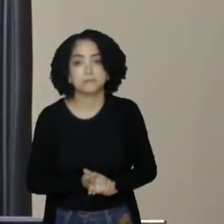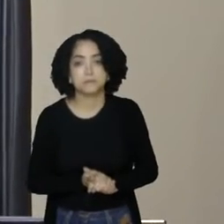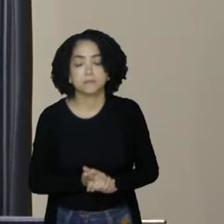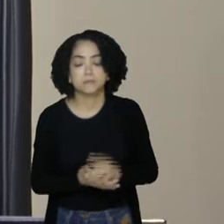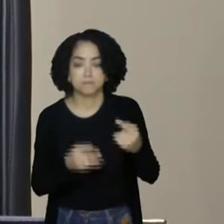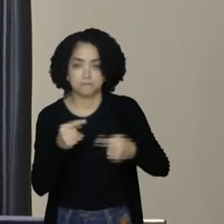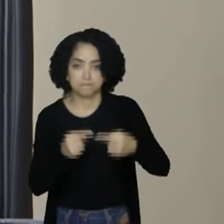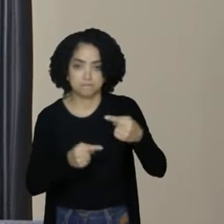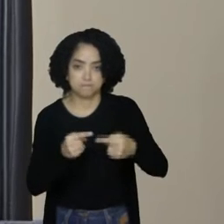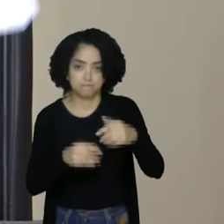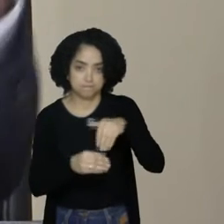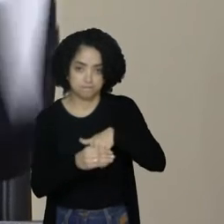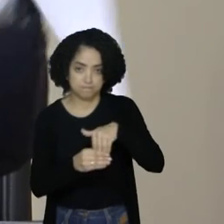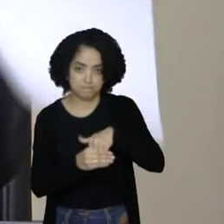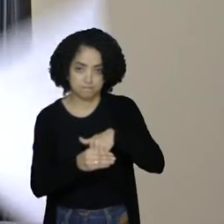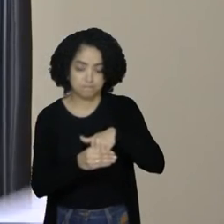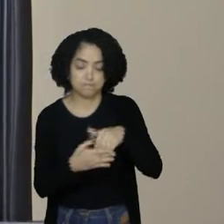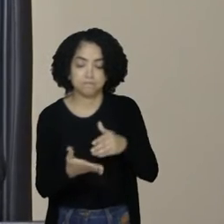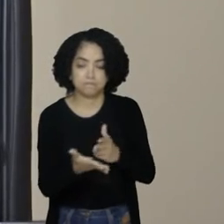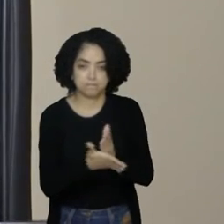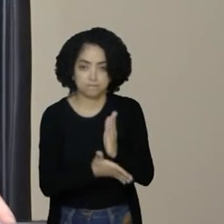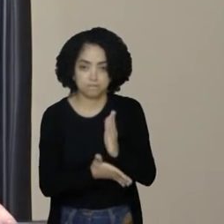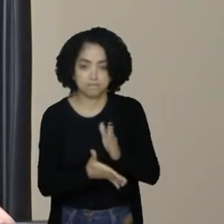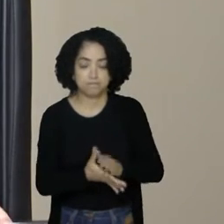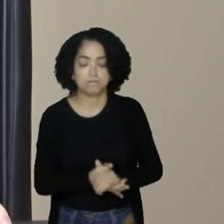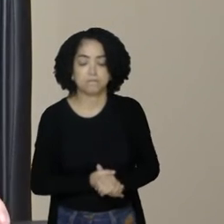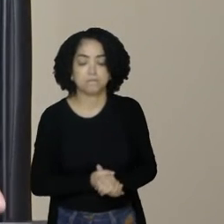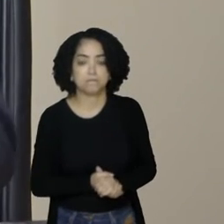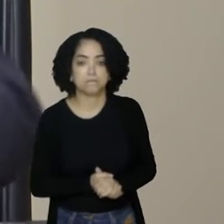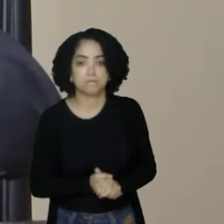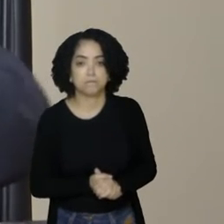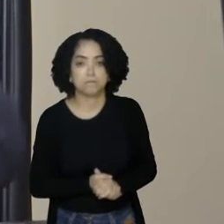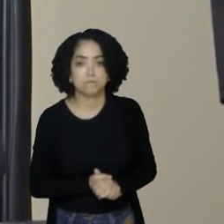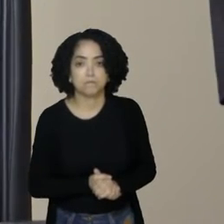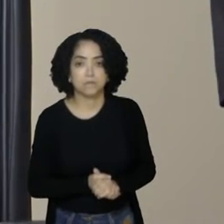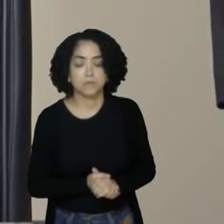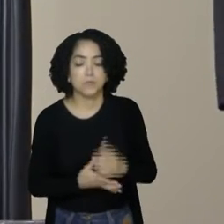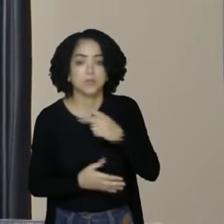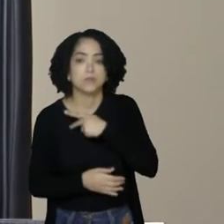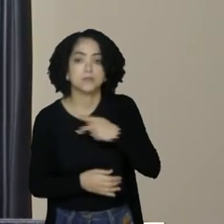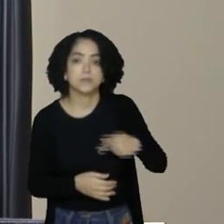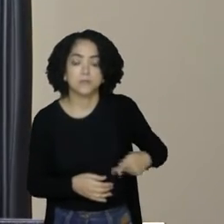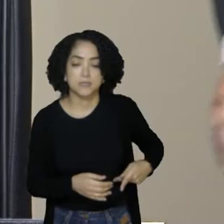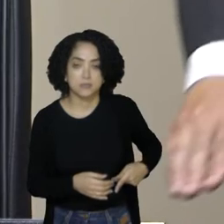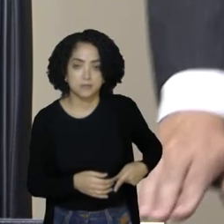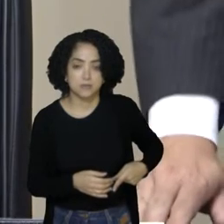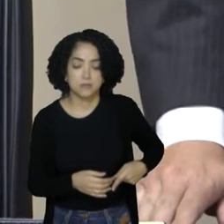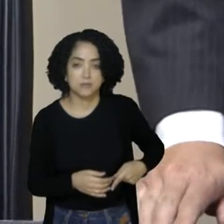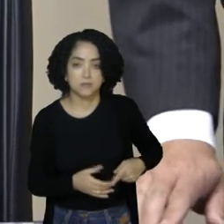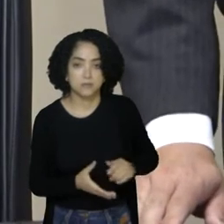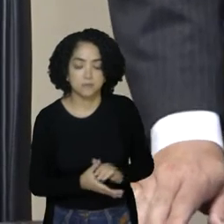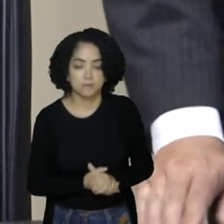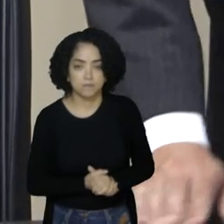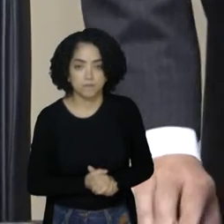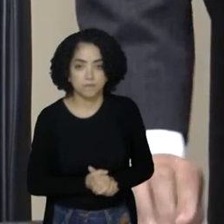queira discutir, em votação, está aprovado. Esta presidência